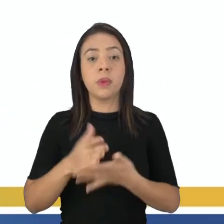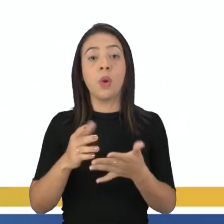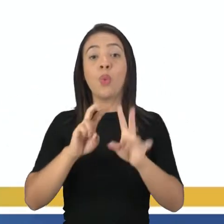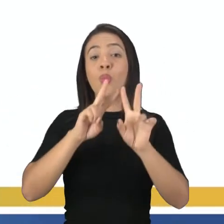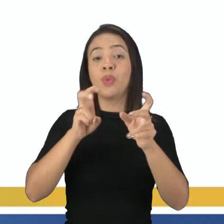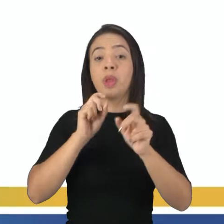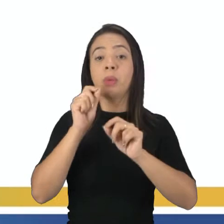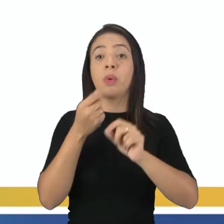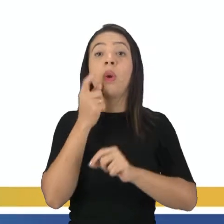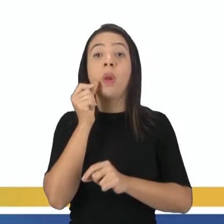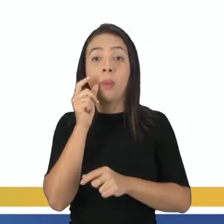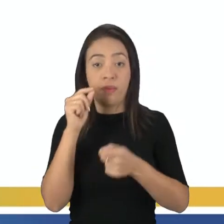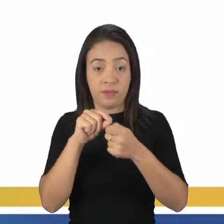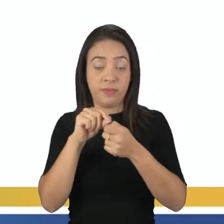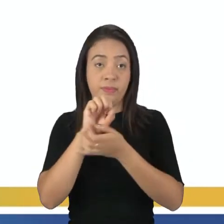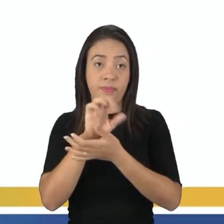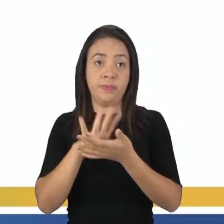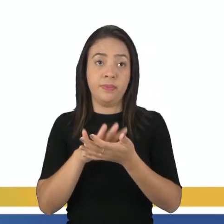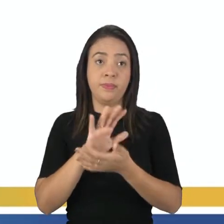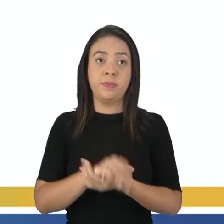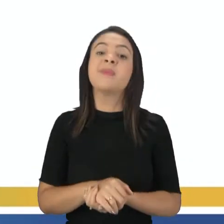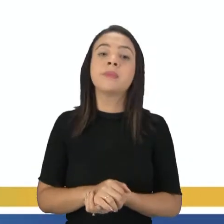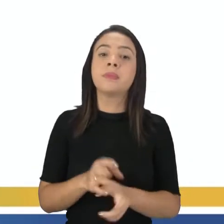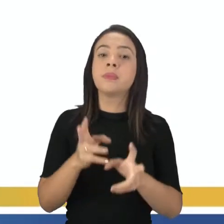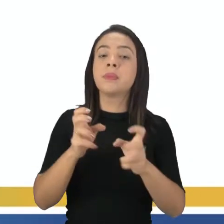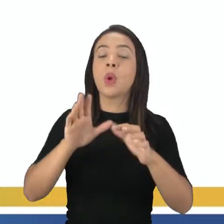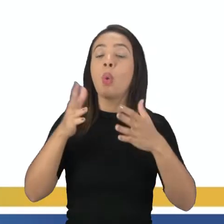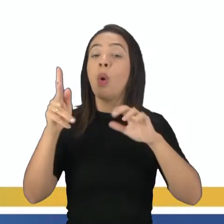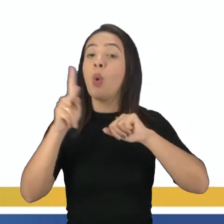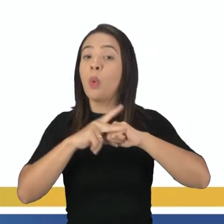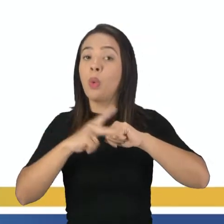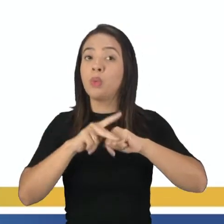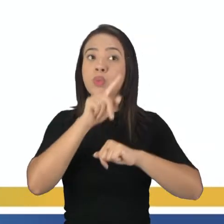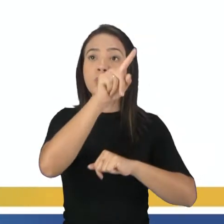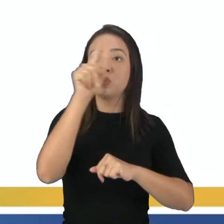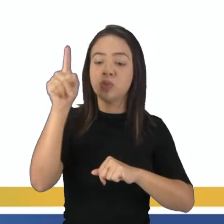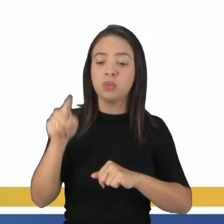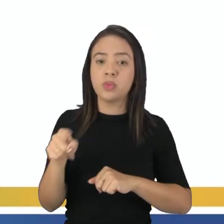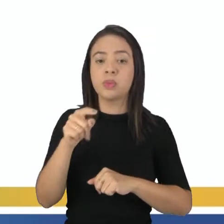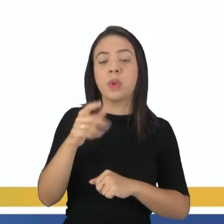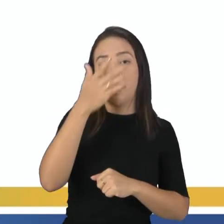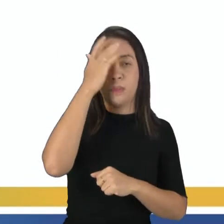lápis para fazer a tarefa. Veja quais pronomes demonstrativos a